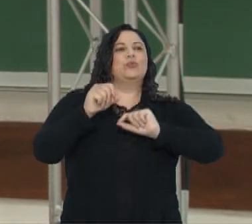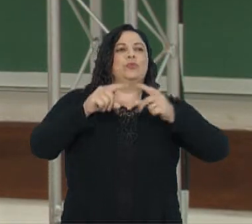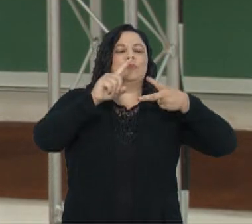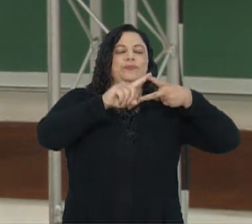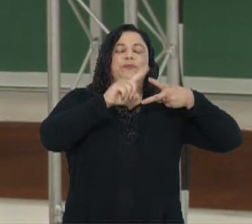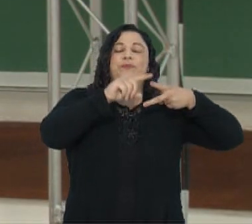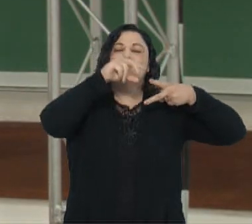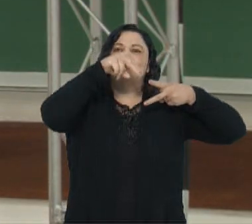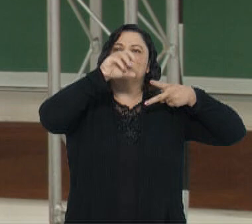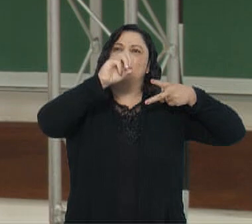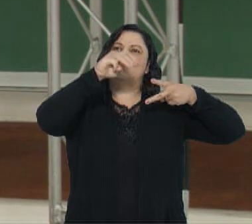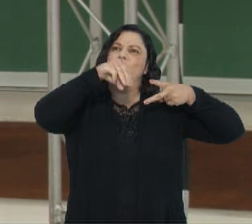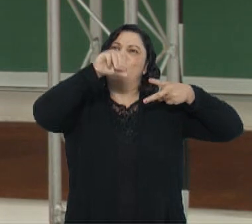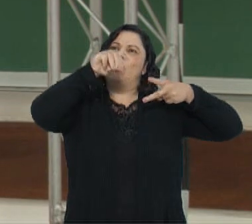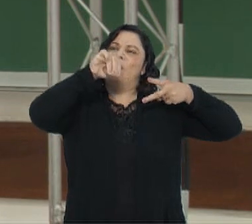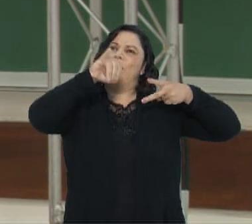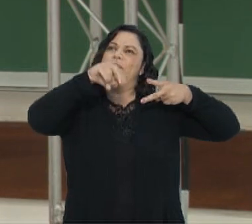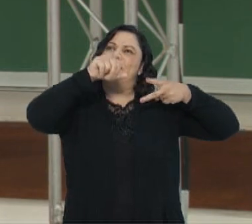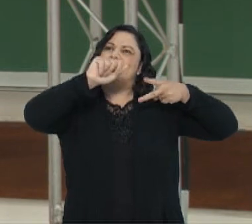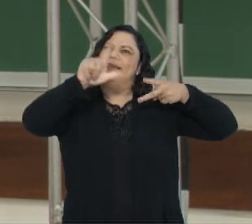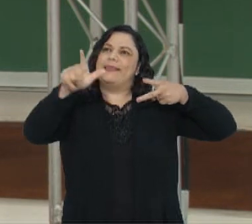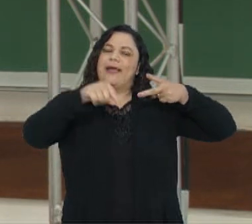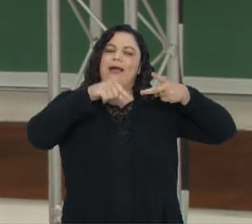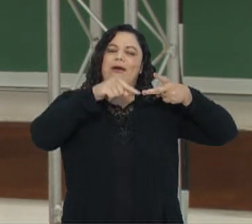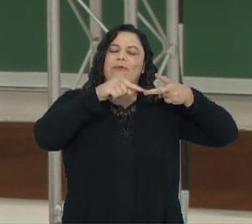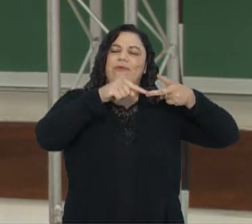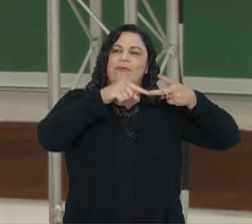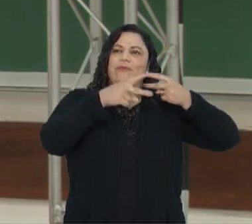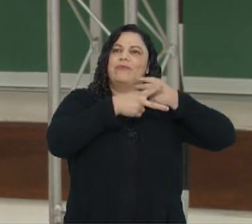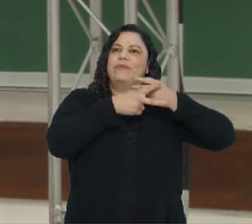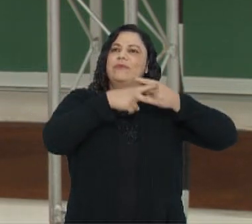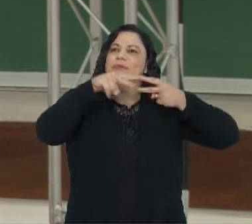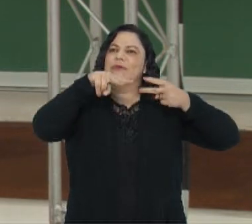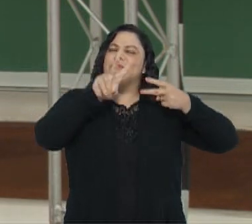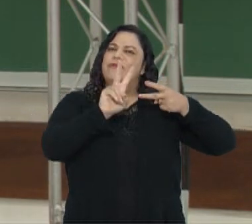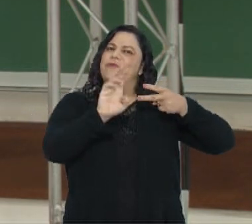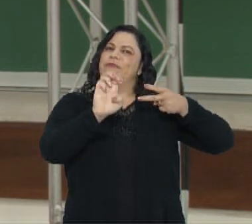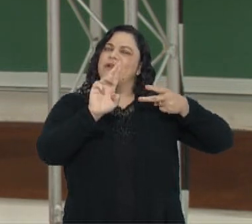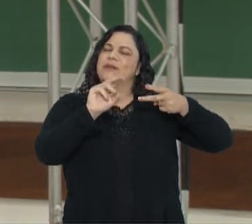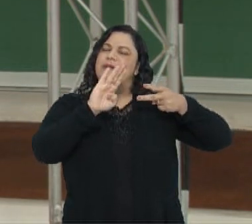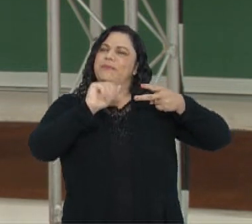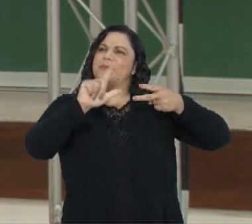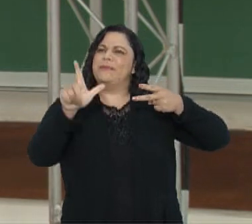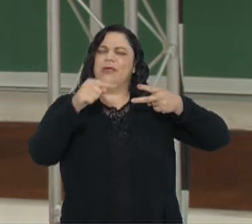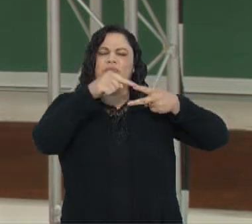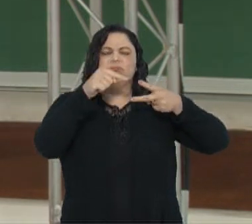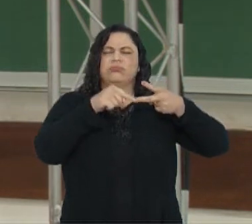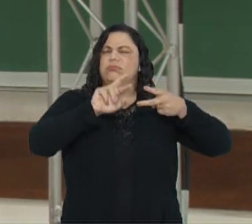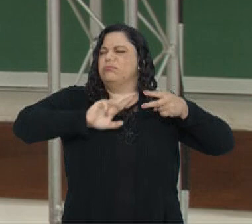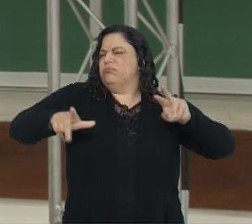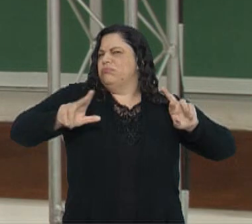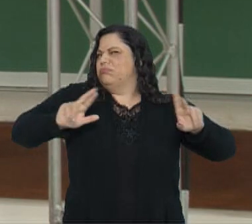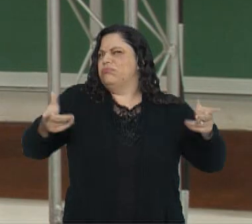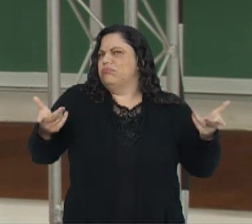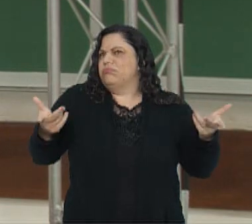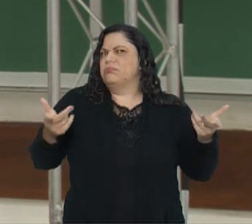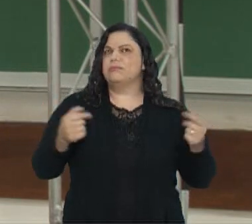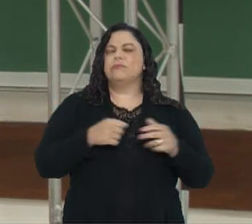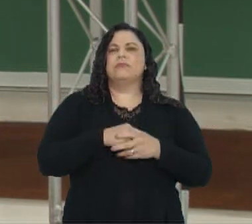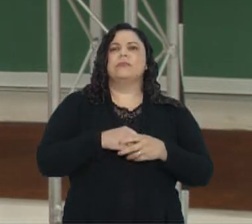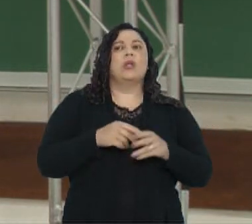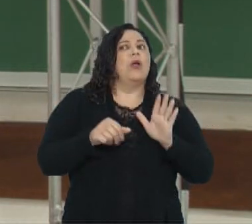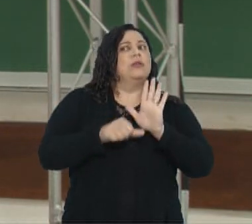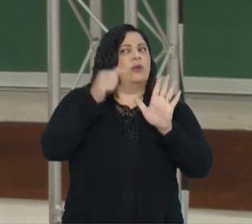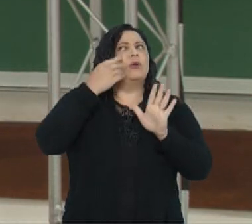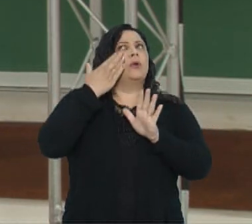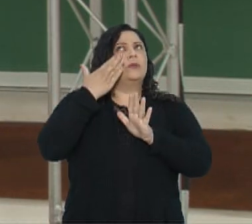predicado verbal e predicado verbo nominal. Qual a diferença de um para o outro? Bom, eu sei que o primeiro nominal